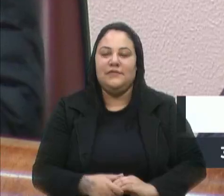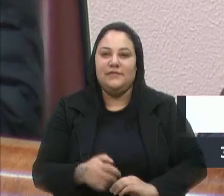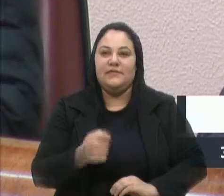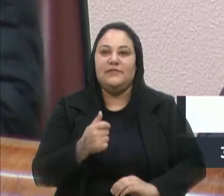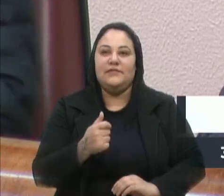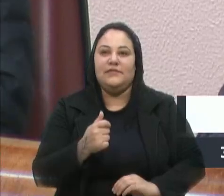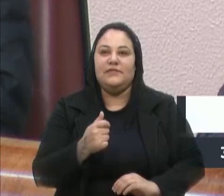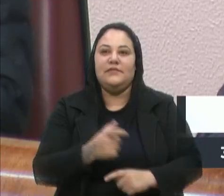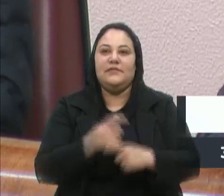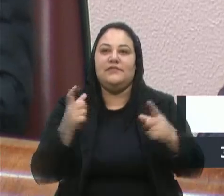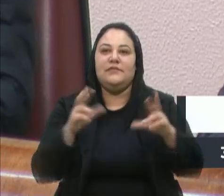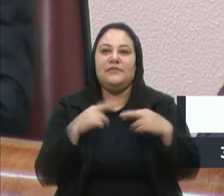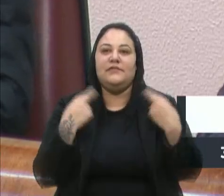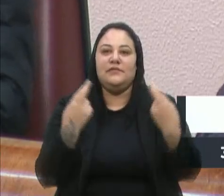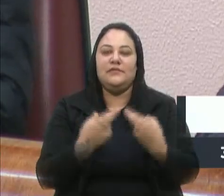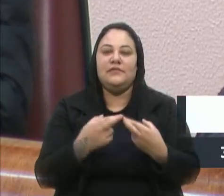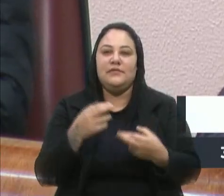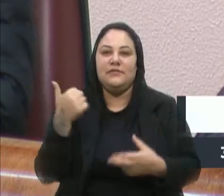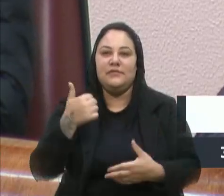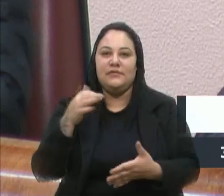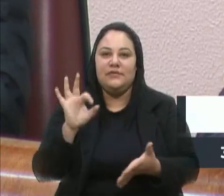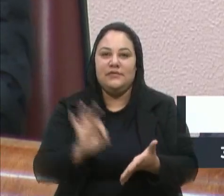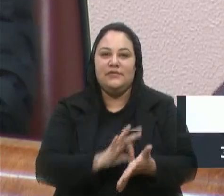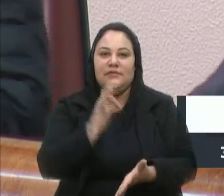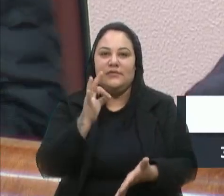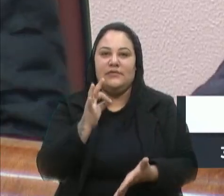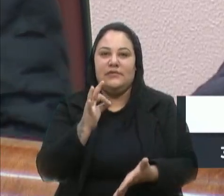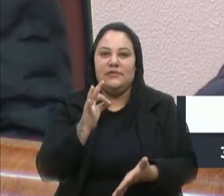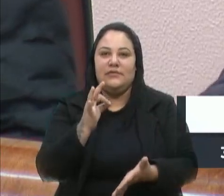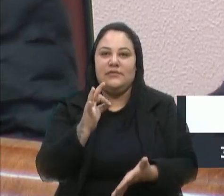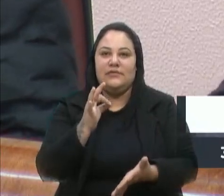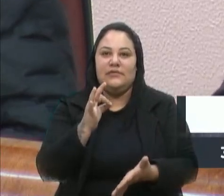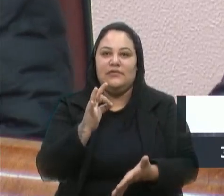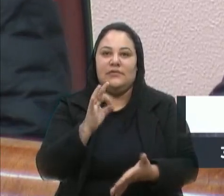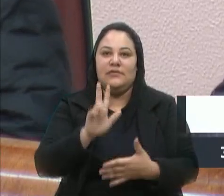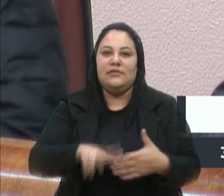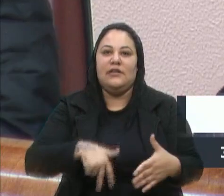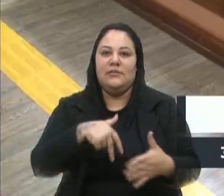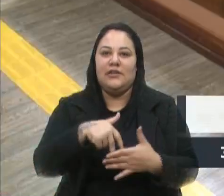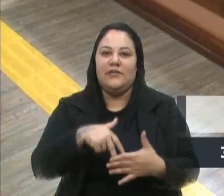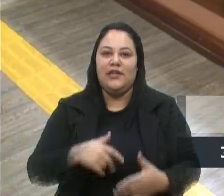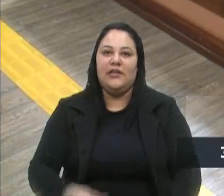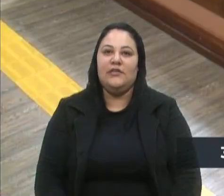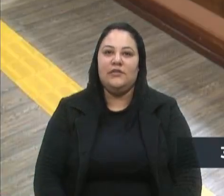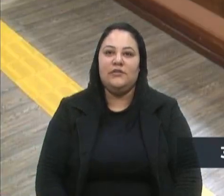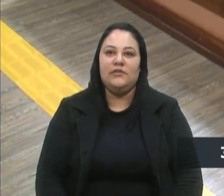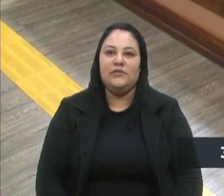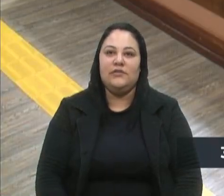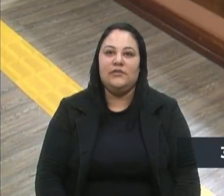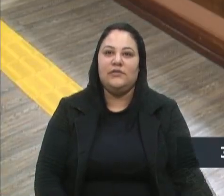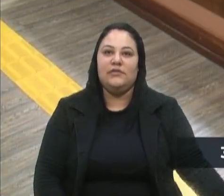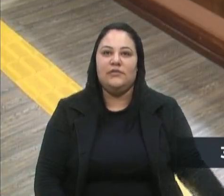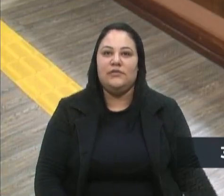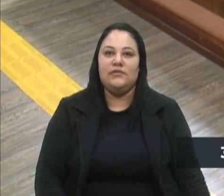hoje. Primeiro vereador inscrito, Velocino Ues na tribuna.